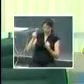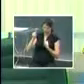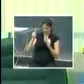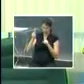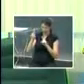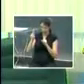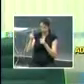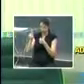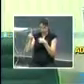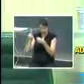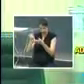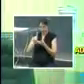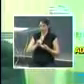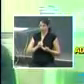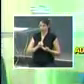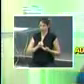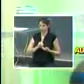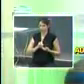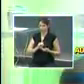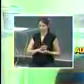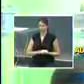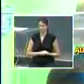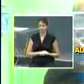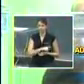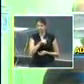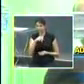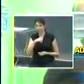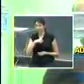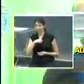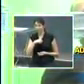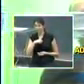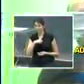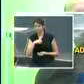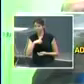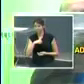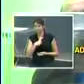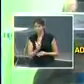E aí você passa um período do seu caminho sozinho,